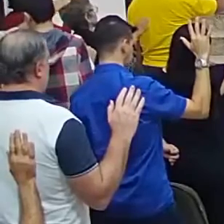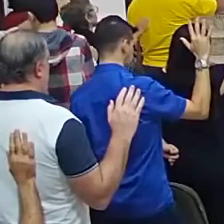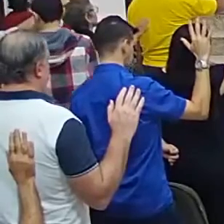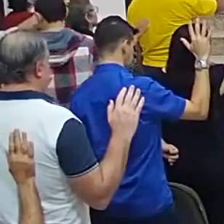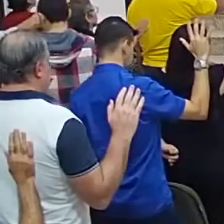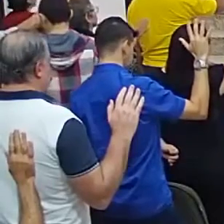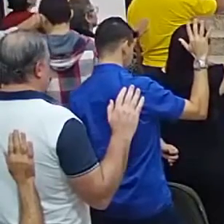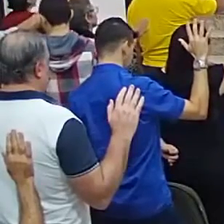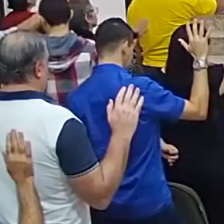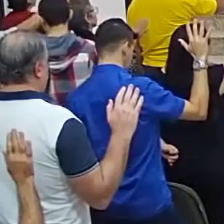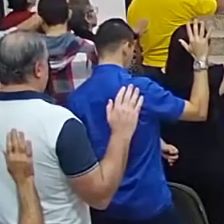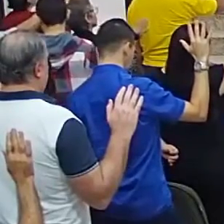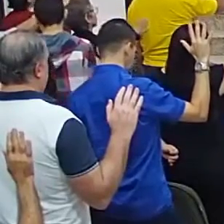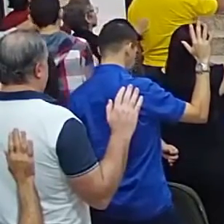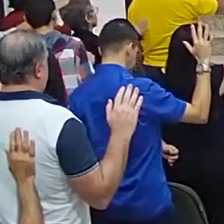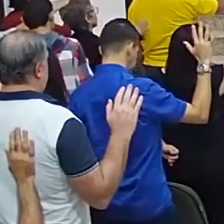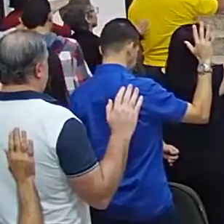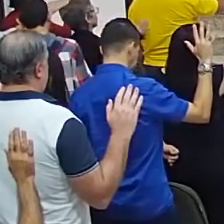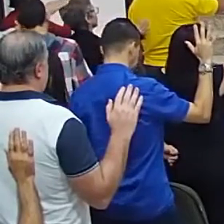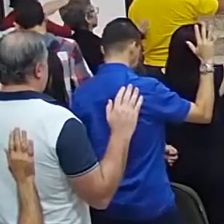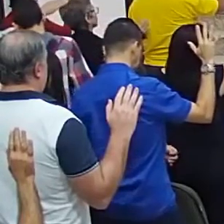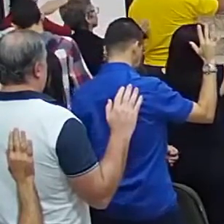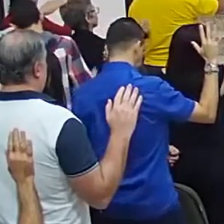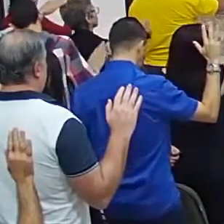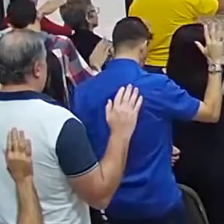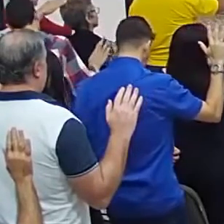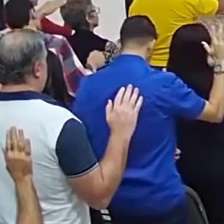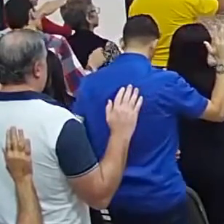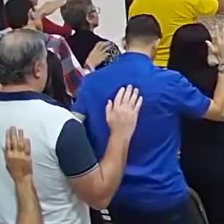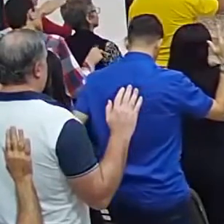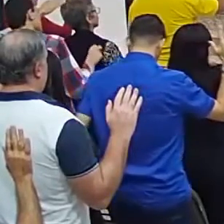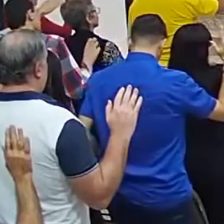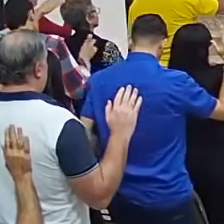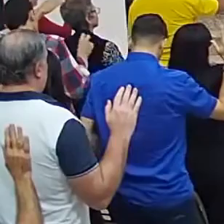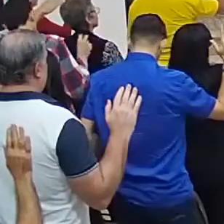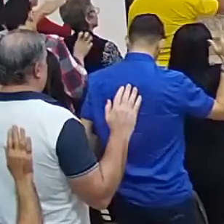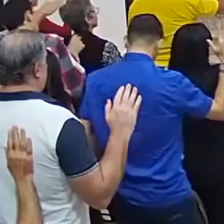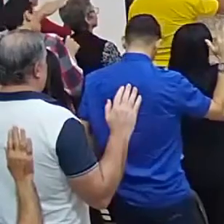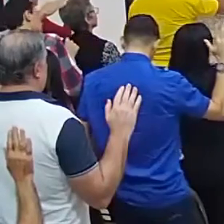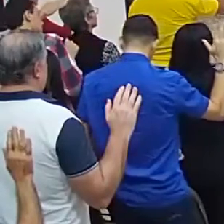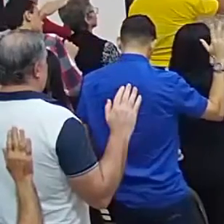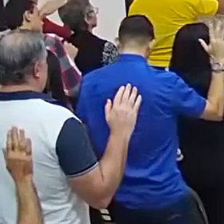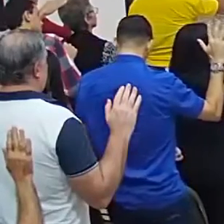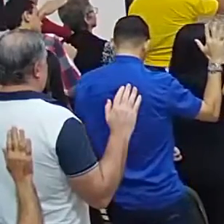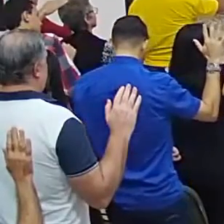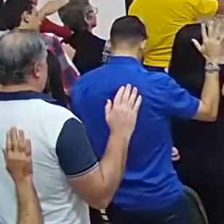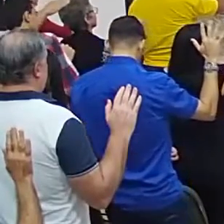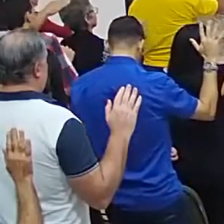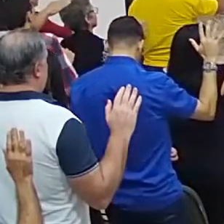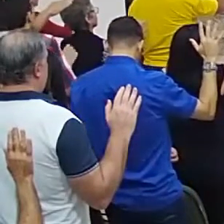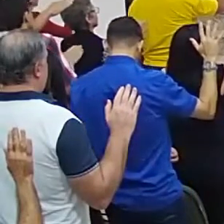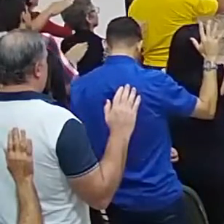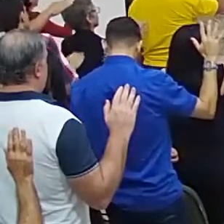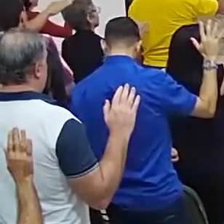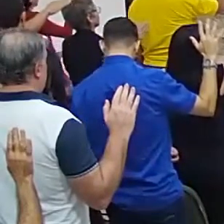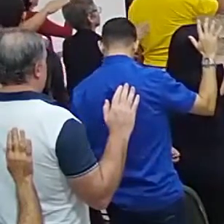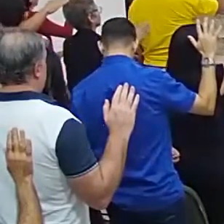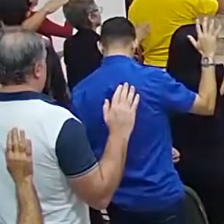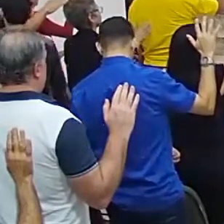para mim para essa igreja ter o privilégio de apresentar ao senhor mais um príncipe